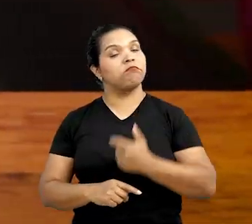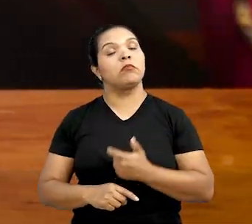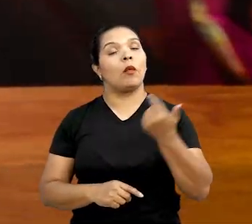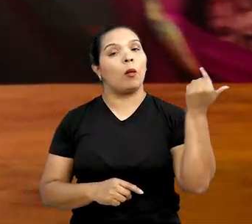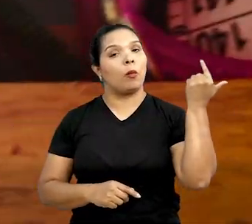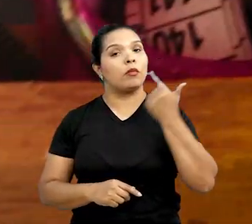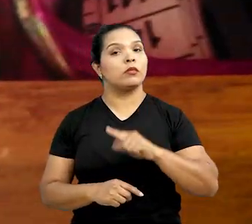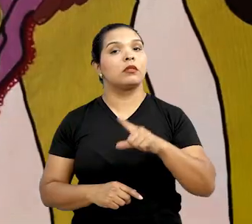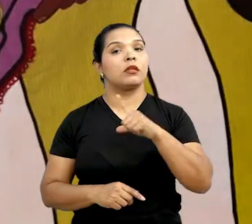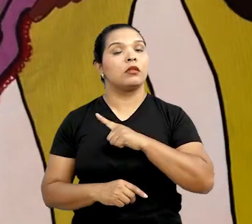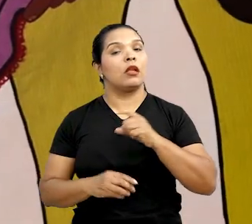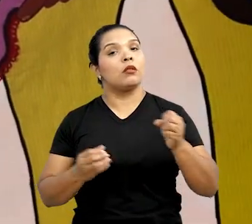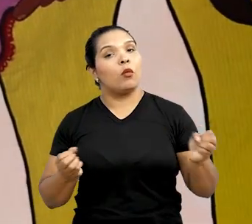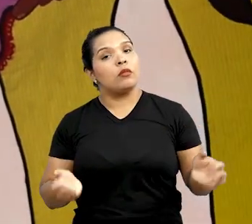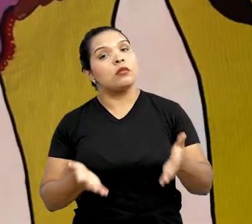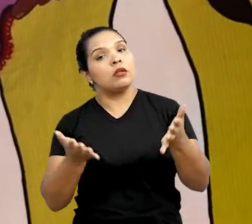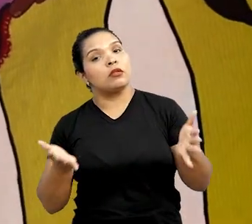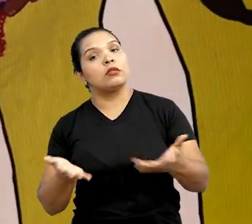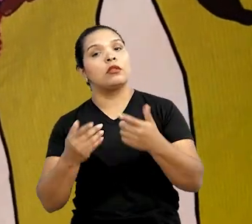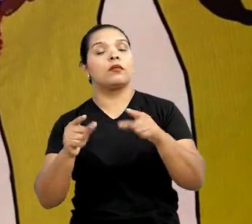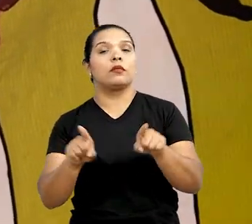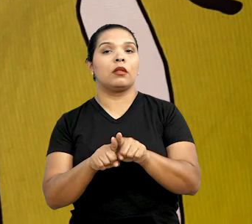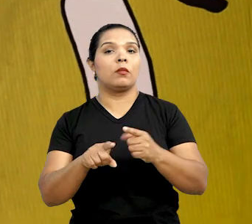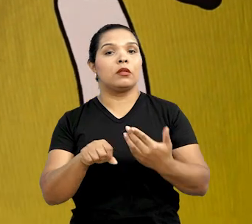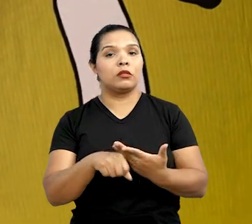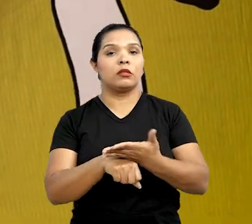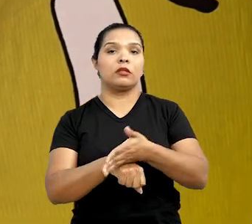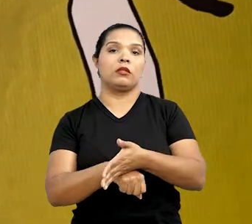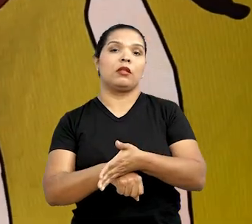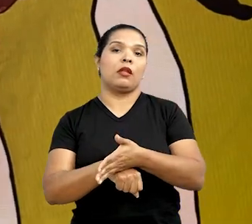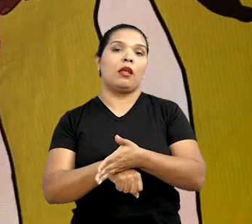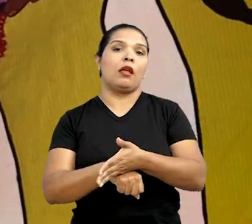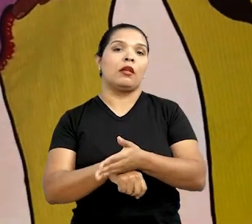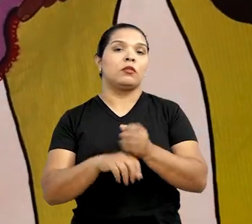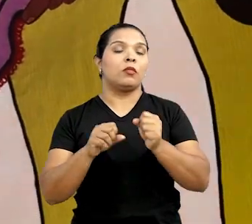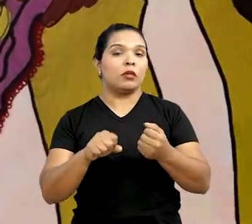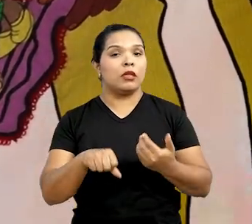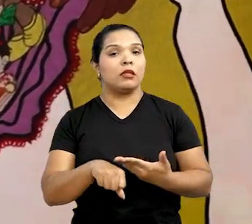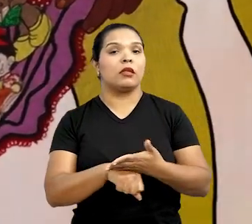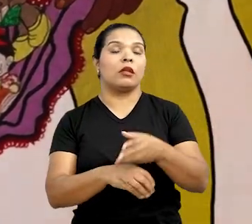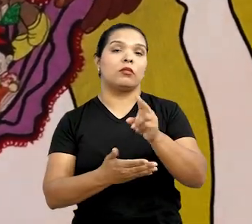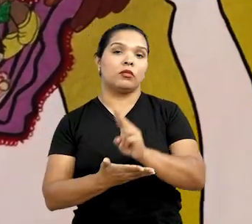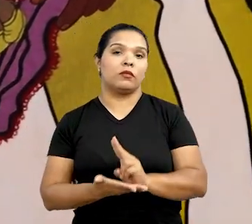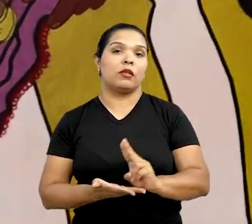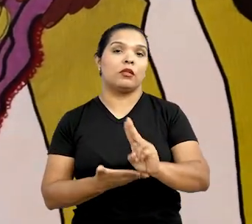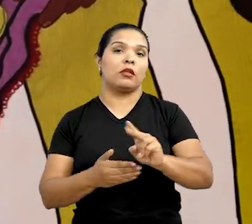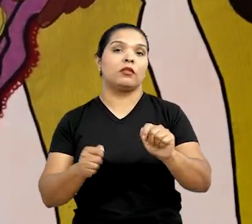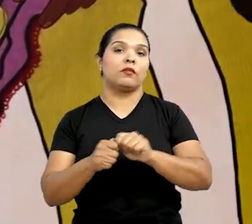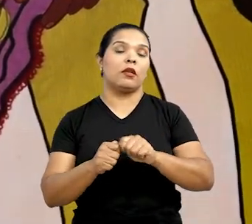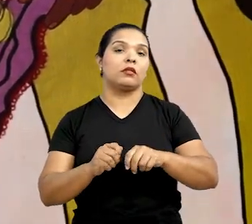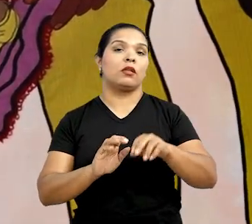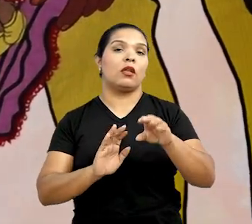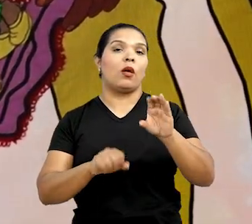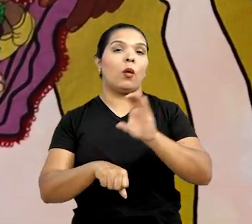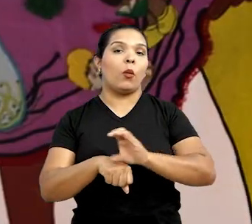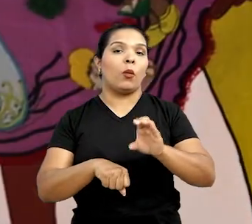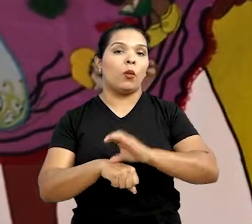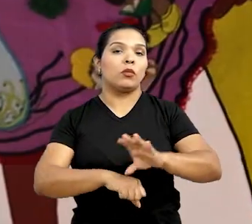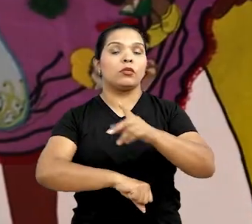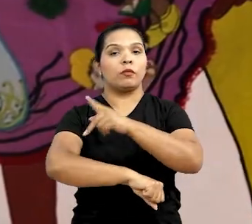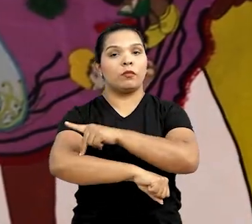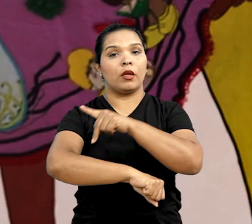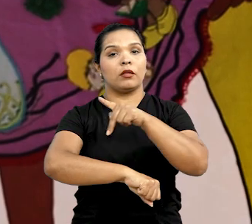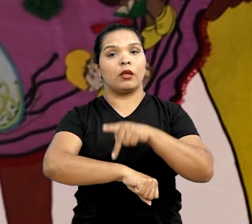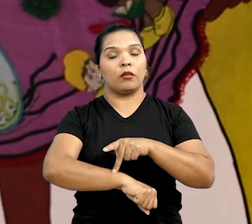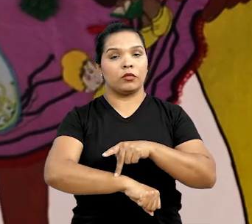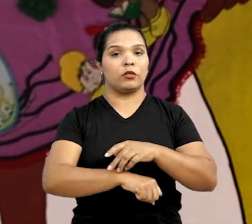e tendo o incentivo também de de adentrar a universidade, para fazer o curso de pedagogia. E